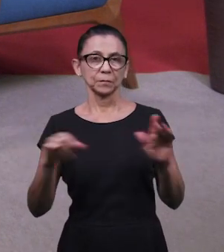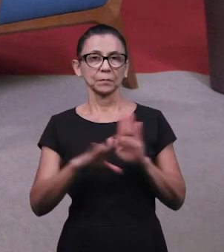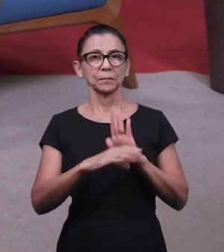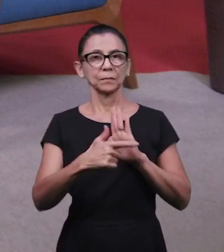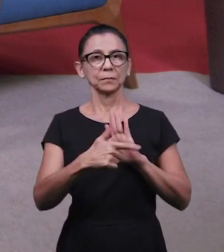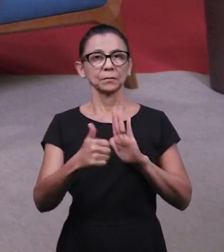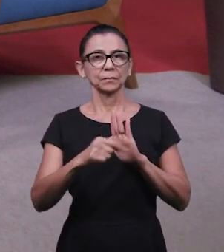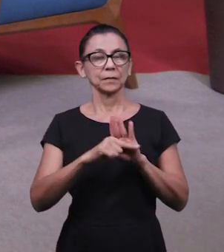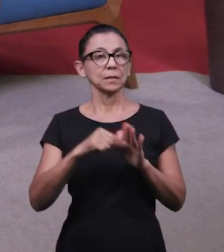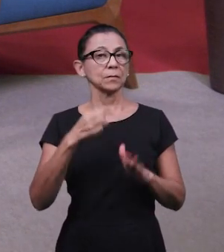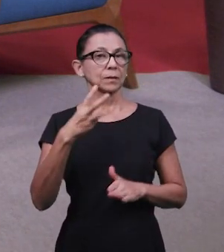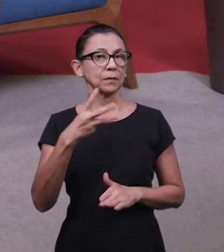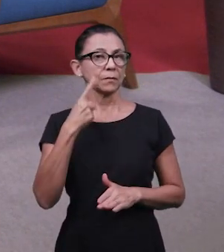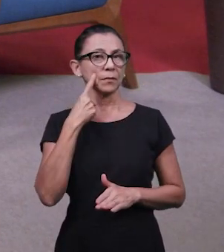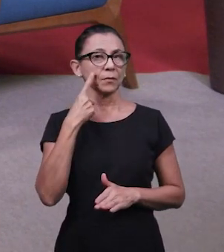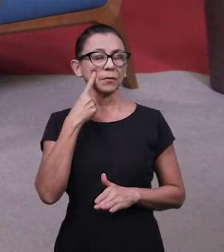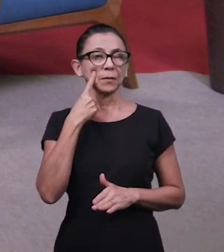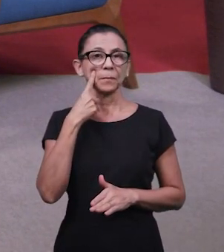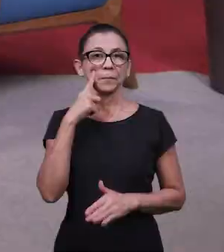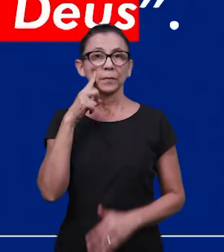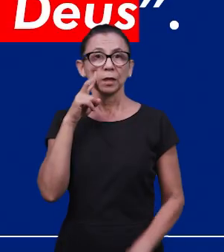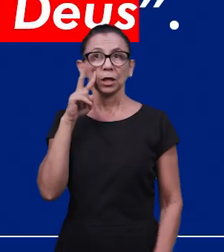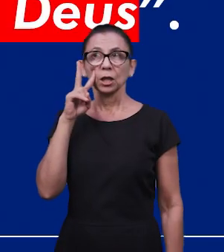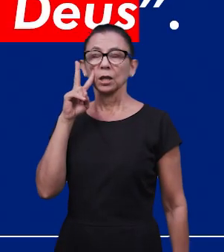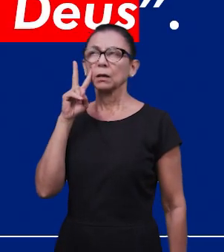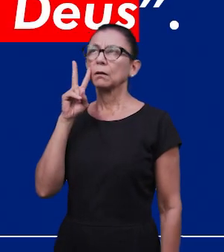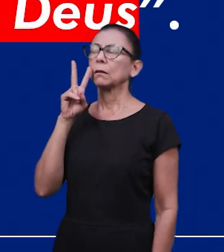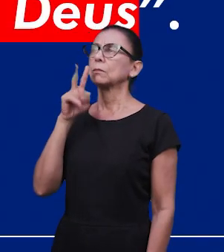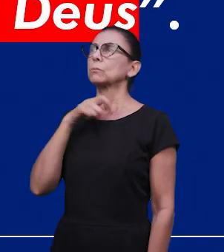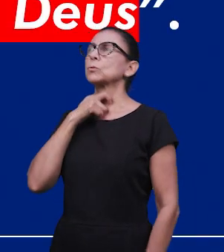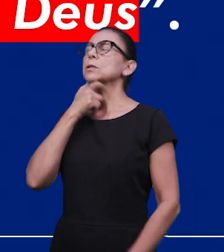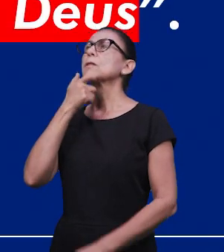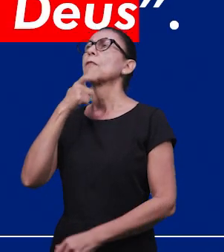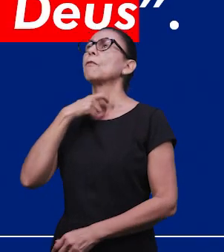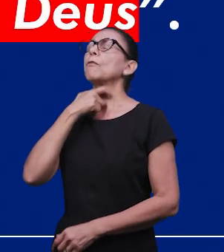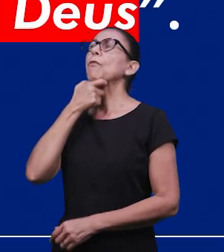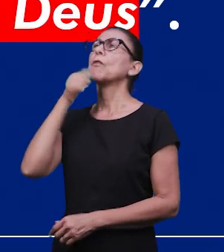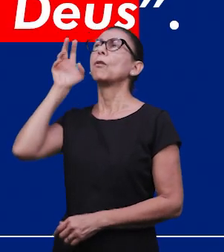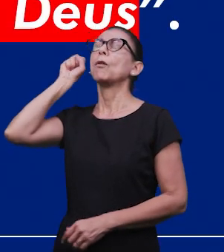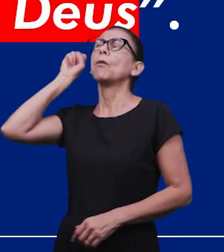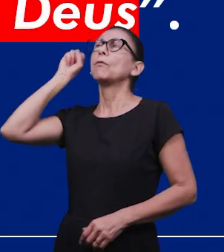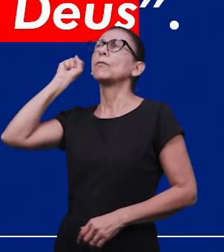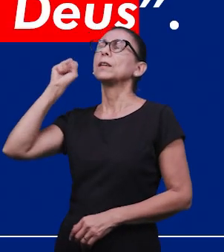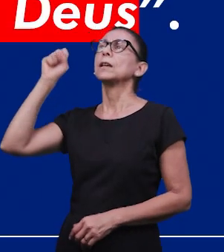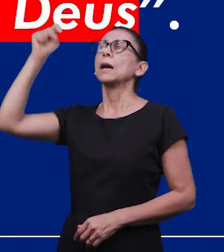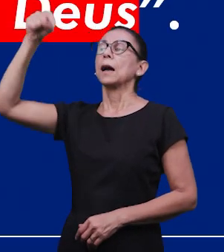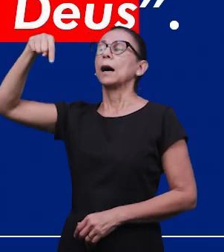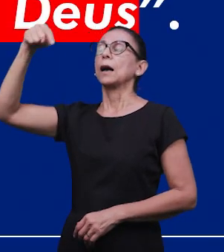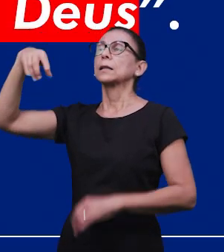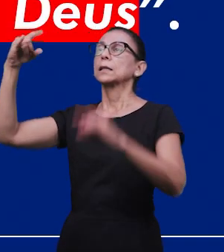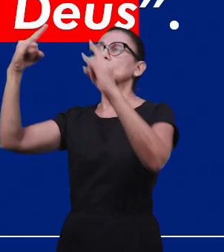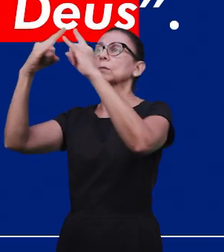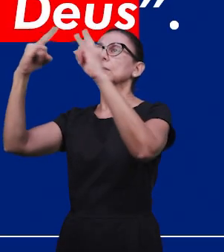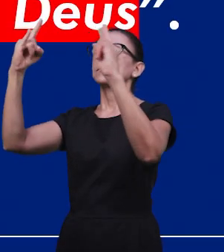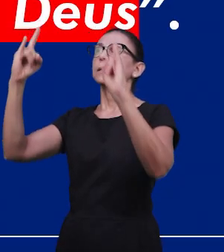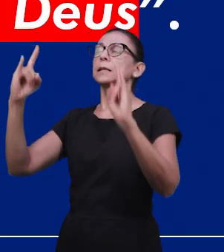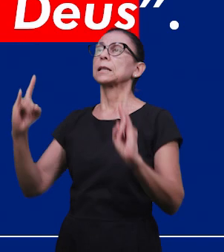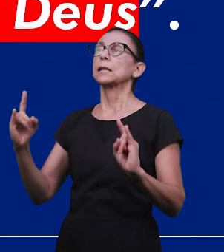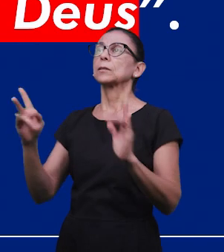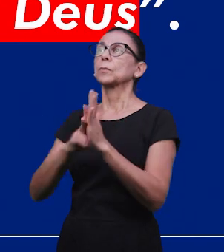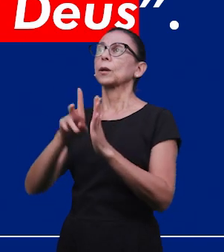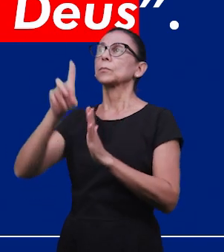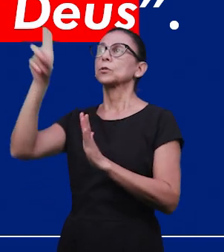O projeto de Deus e a ação do Espírito Santo é no sentido exatamente de conduzir o homem a viver a experiência da eternidade com Deus. Eu vou ler